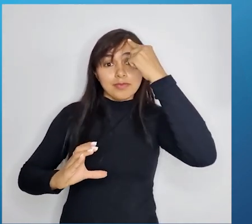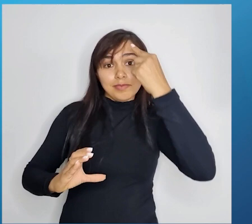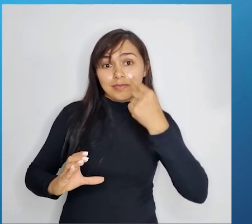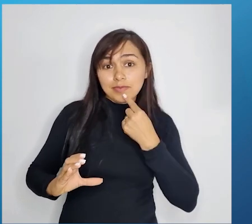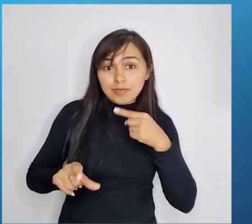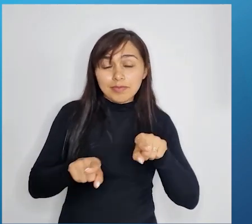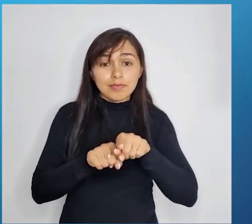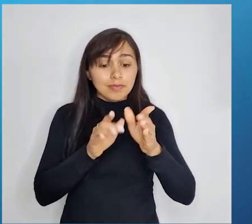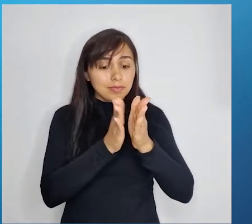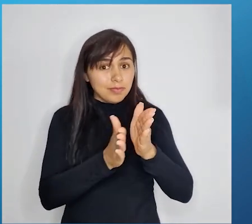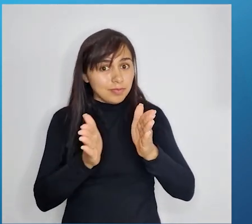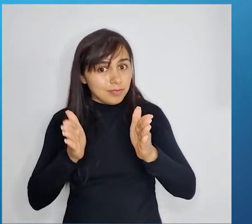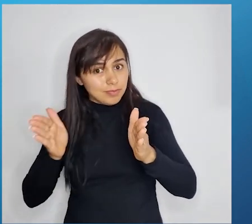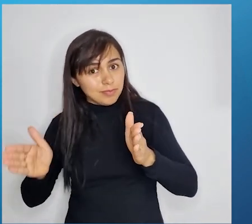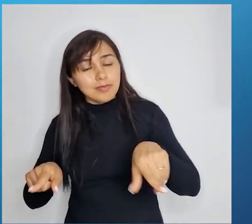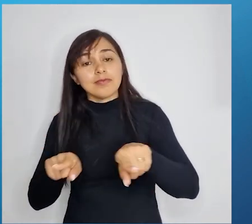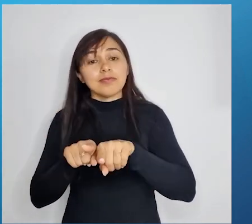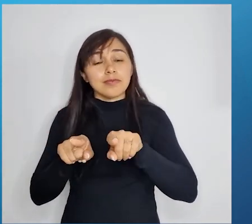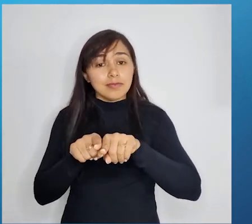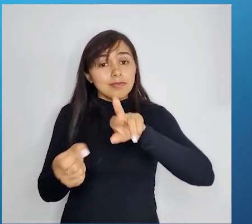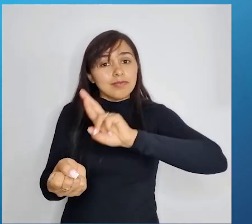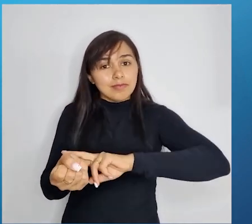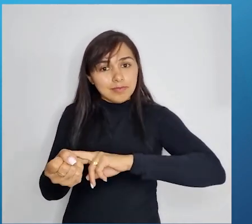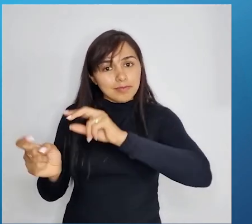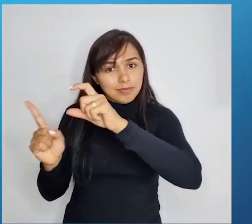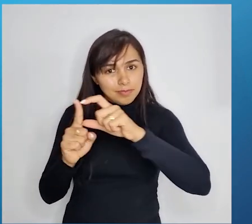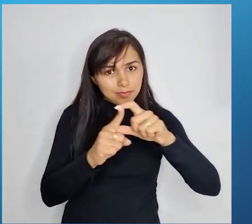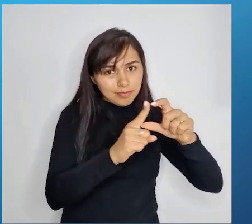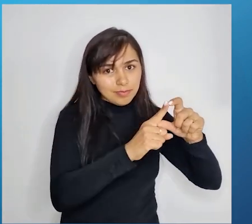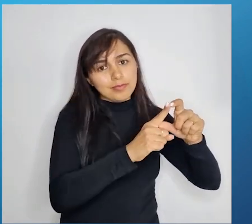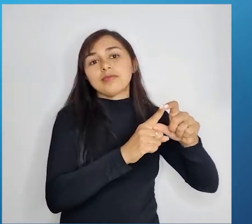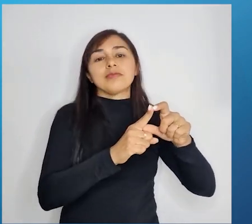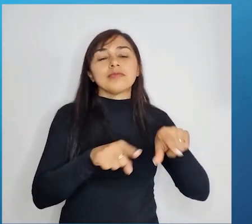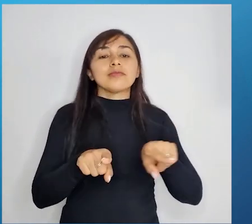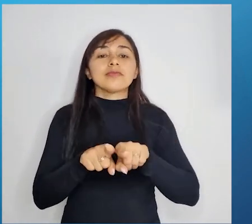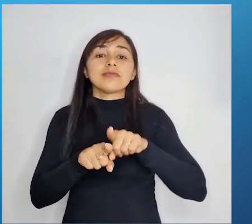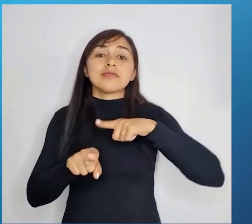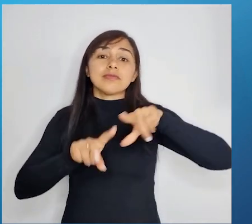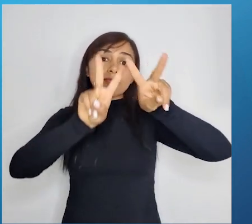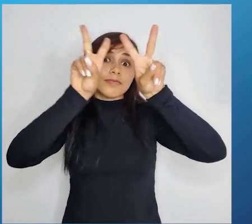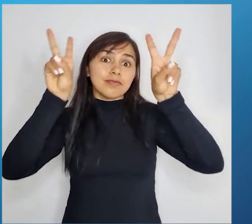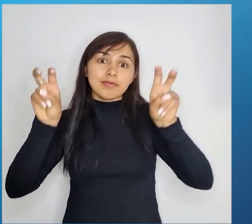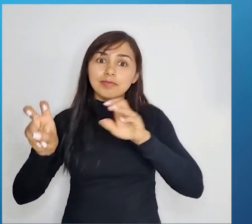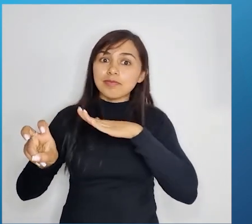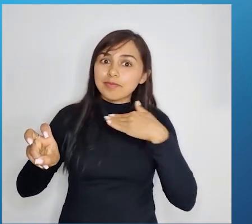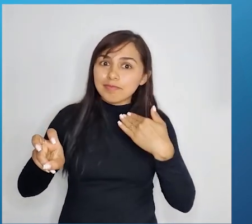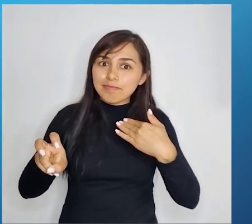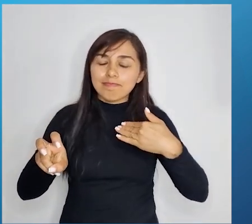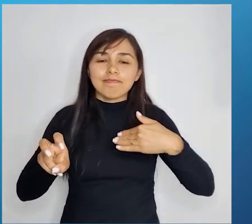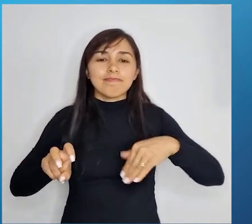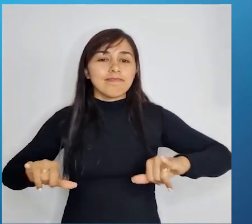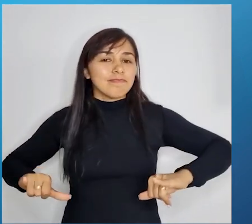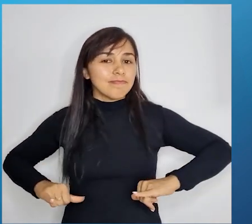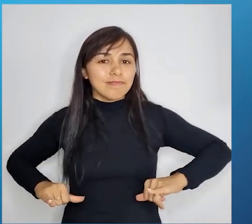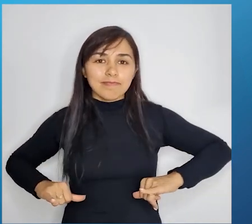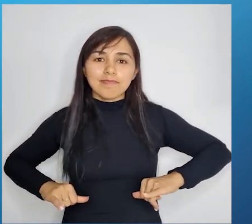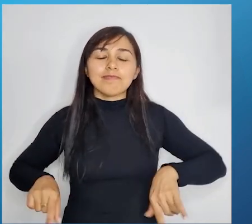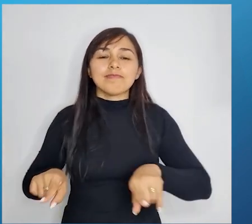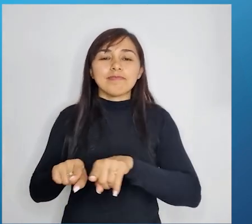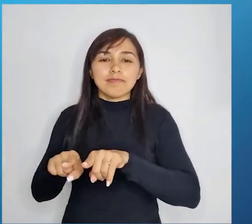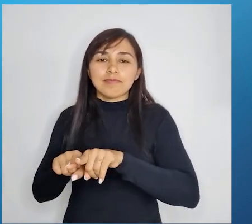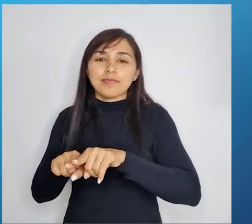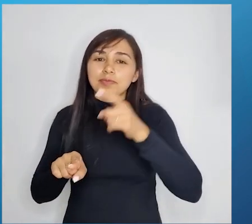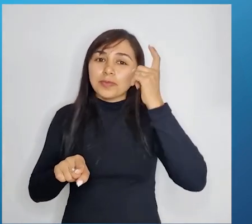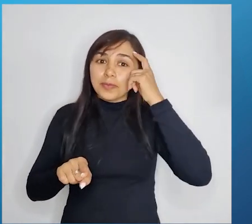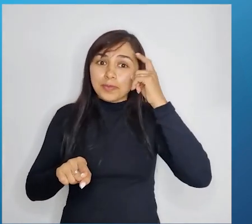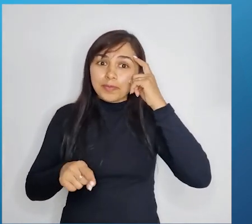sensoriais, sonoridade e musicalidade das palavras, além de temas como a morte, o sofrimento e a